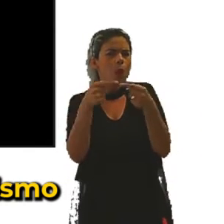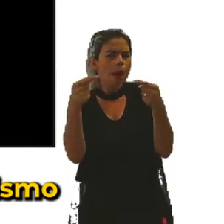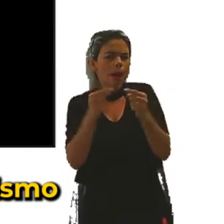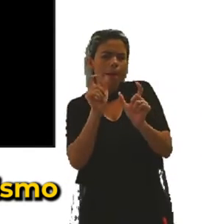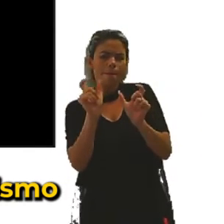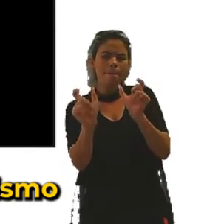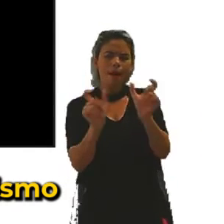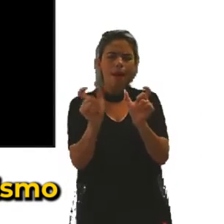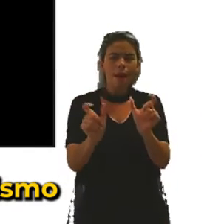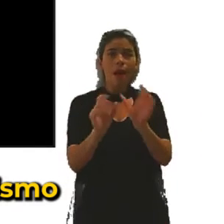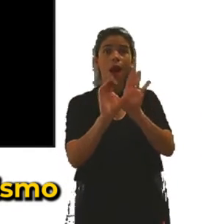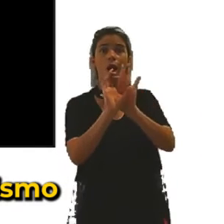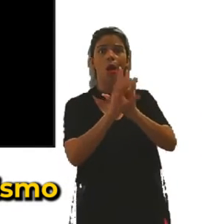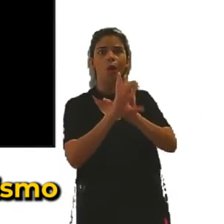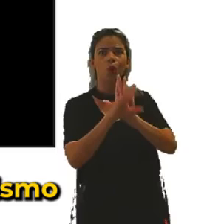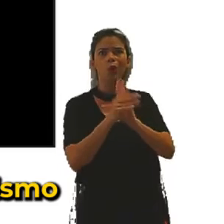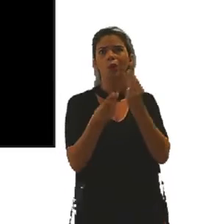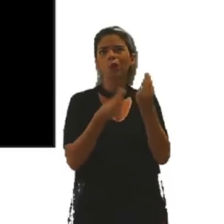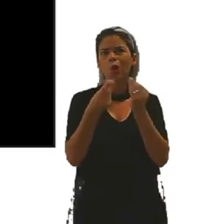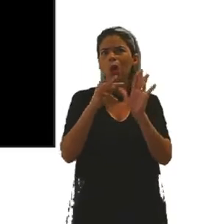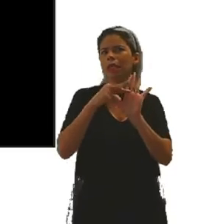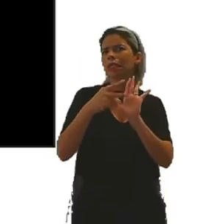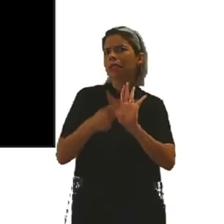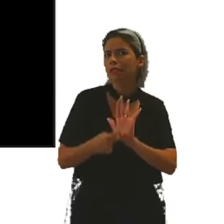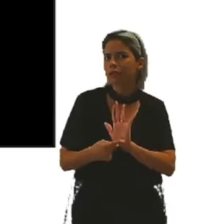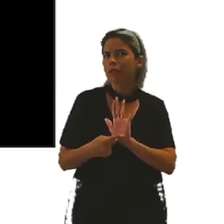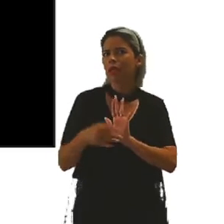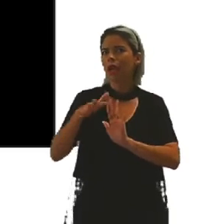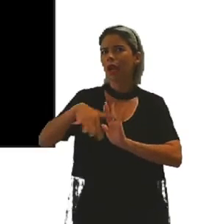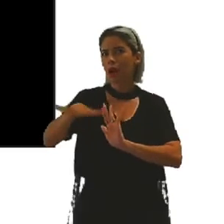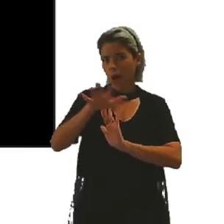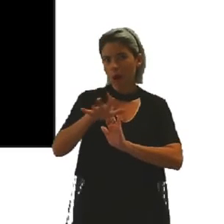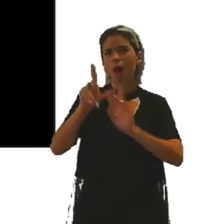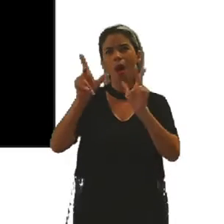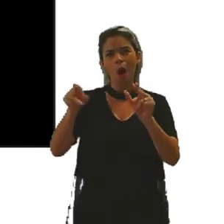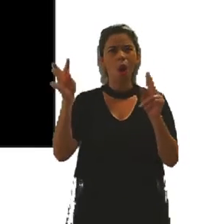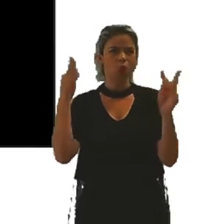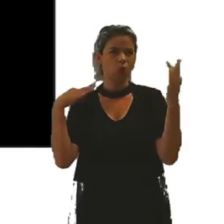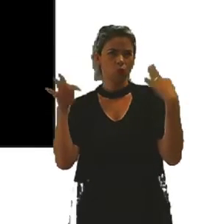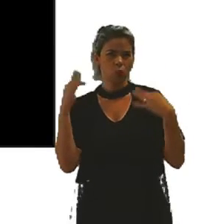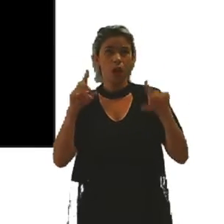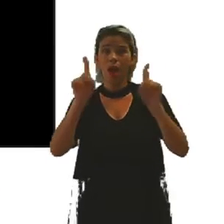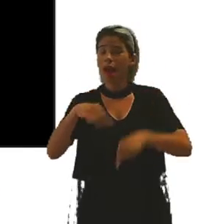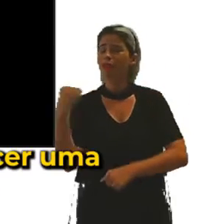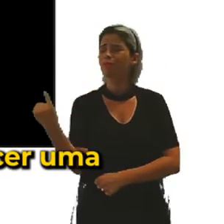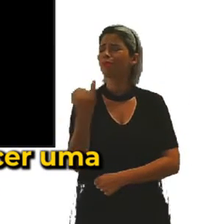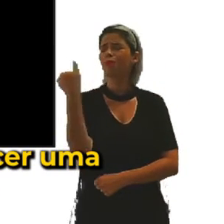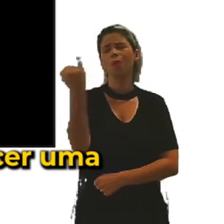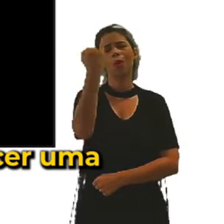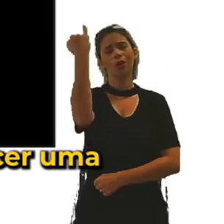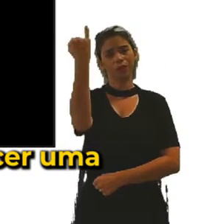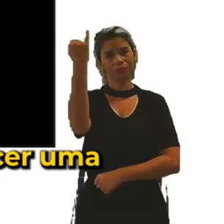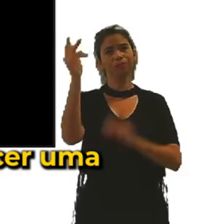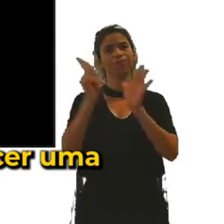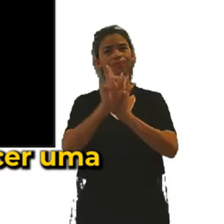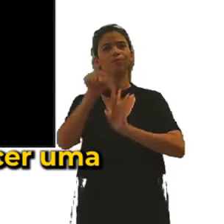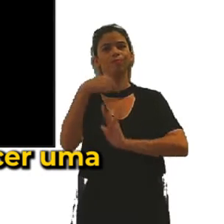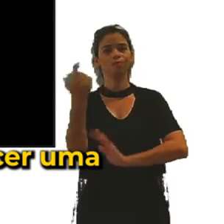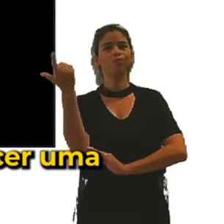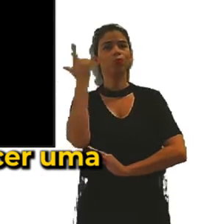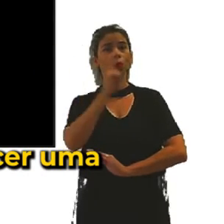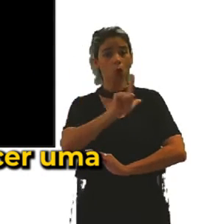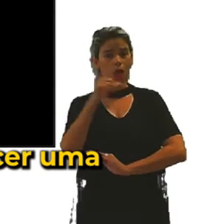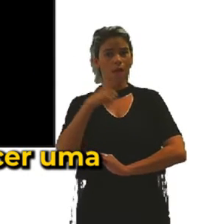vocábulos conceituais como androcentrismo, como patriarcado, ele é importante para que nós possamos,